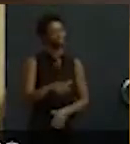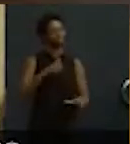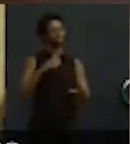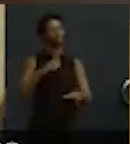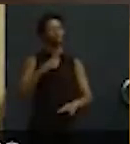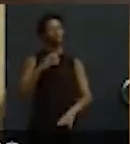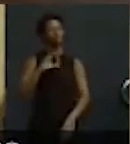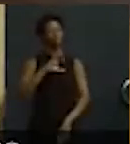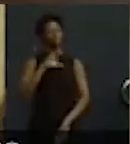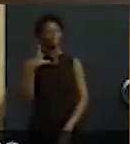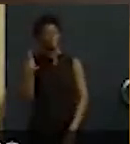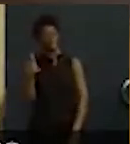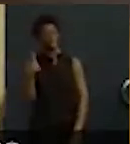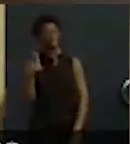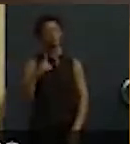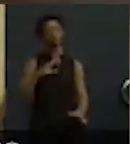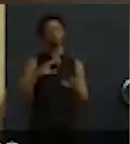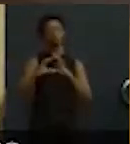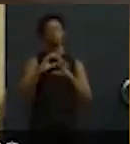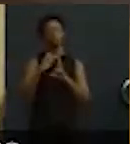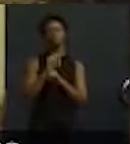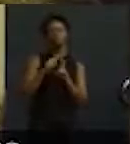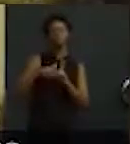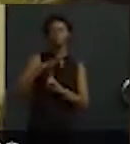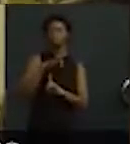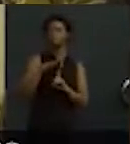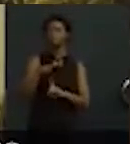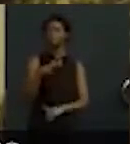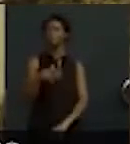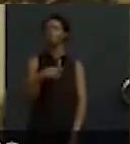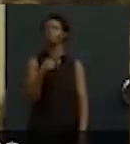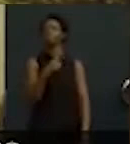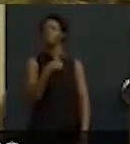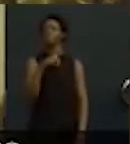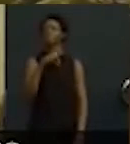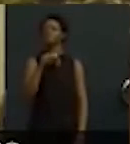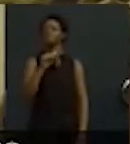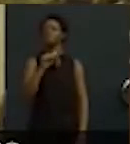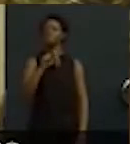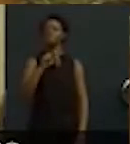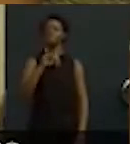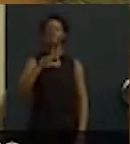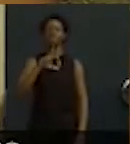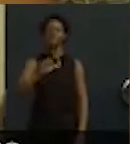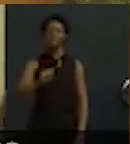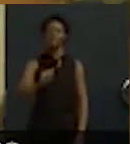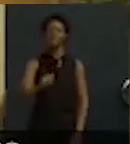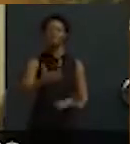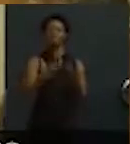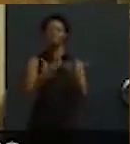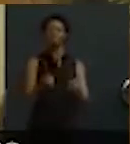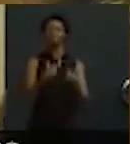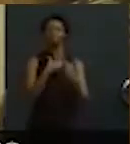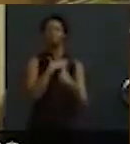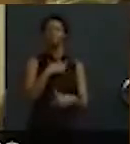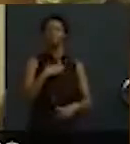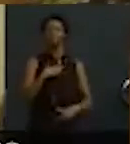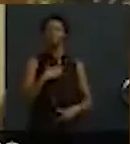promotora de justiça, Gabriela Araújo Teixeira Serra, para receber o colar do mérito do Ministério